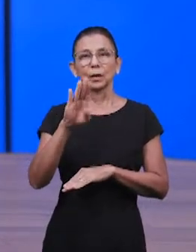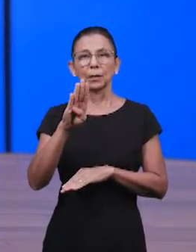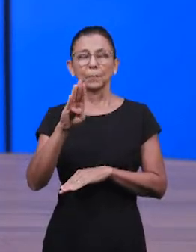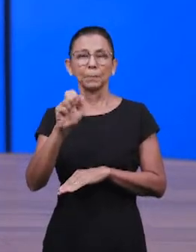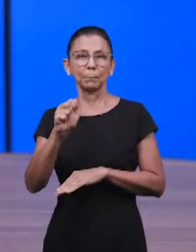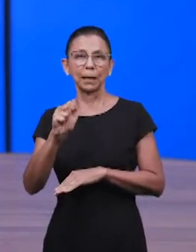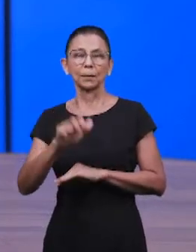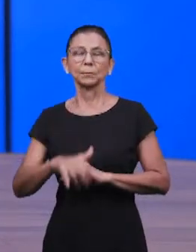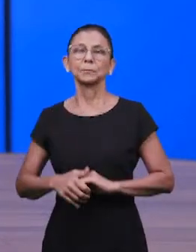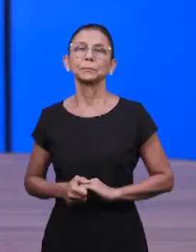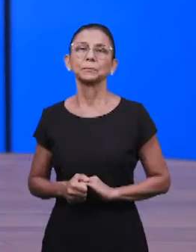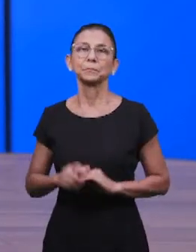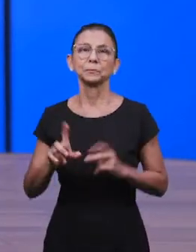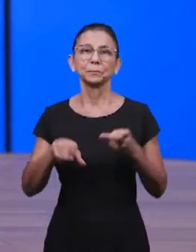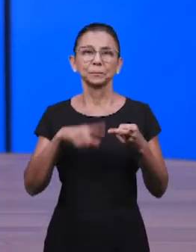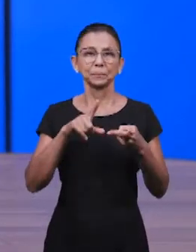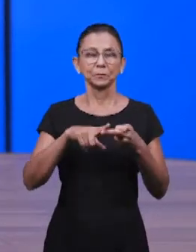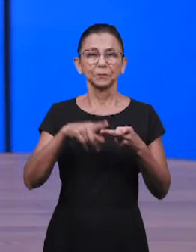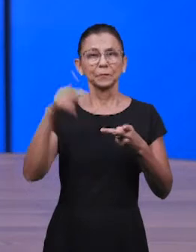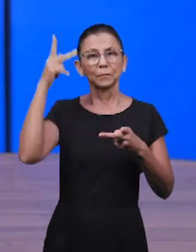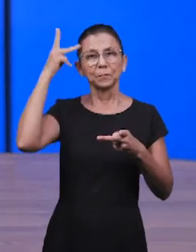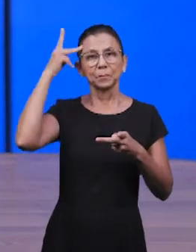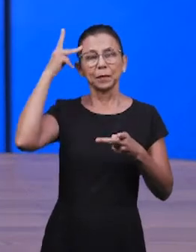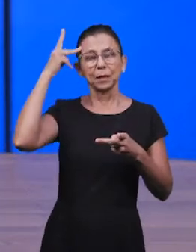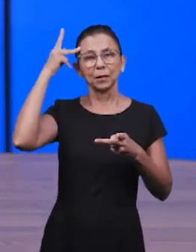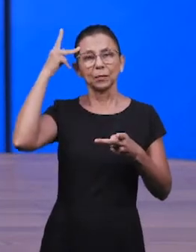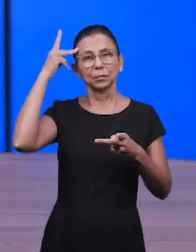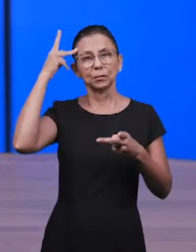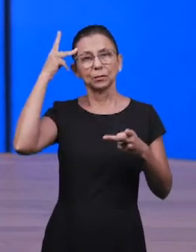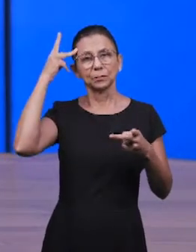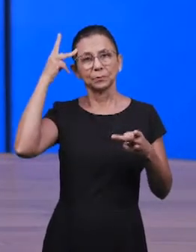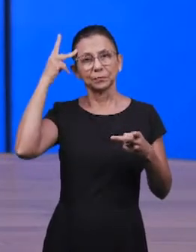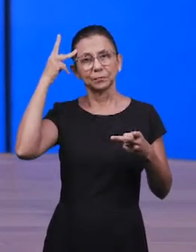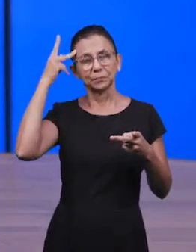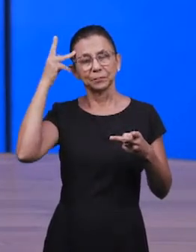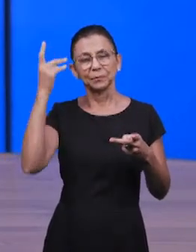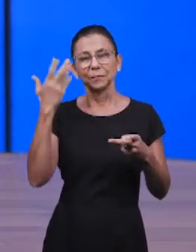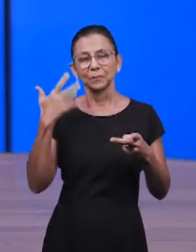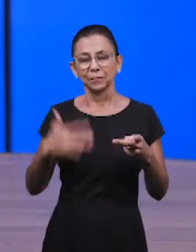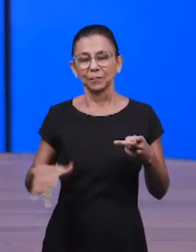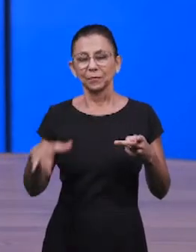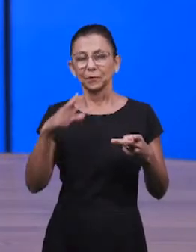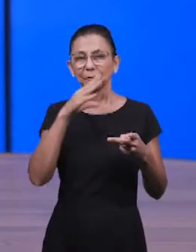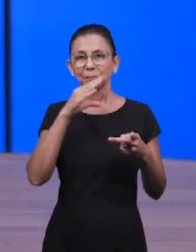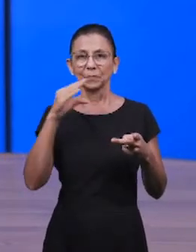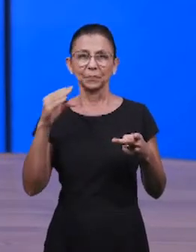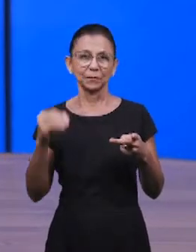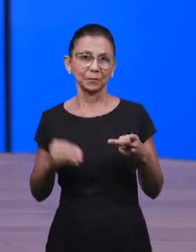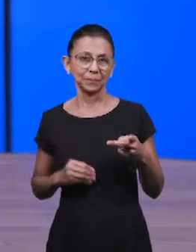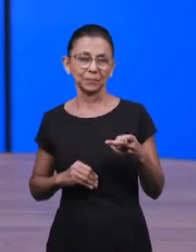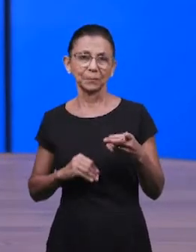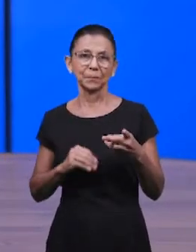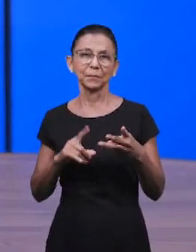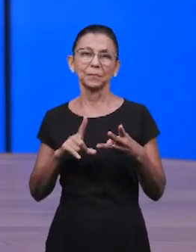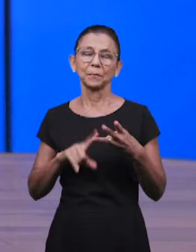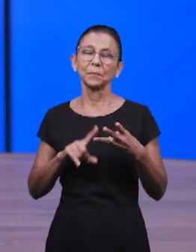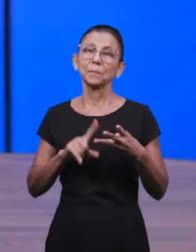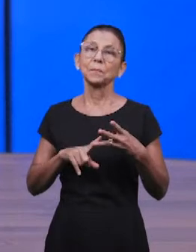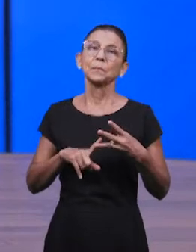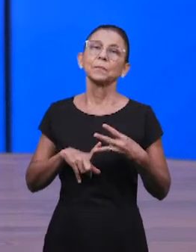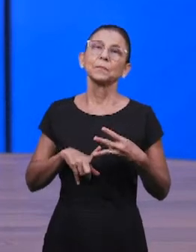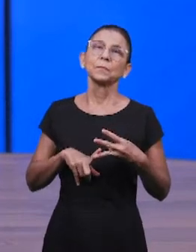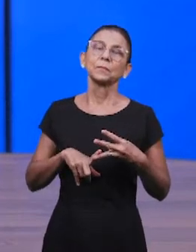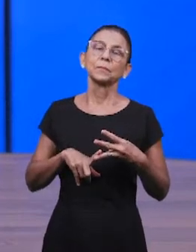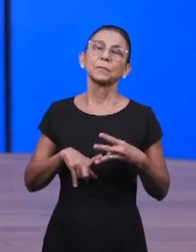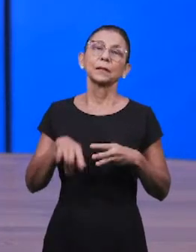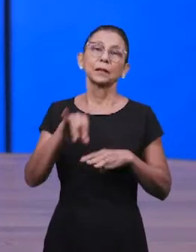as crianças. Depois no estado de São Paulo, crianças intermediárias e adolescentes da igreja em Grajaú. Grajaú fica na capital de São